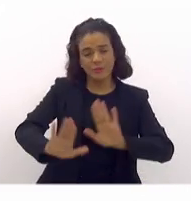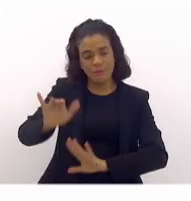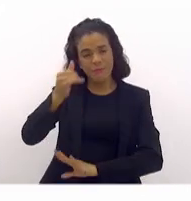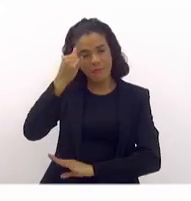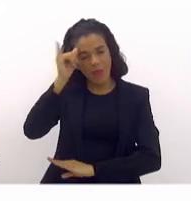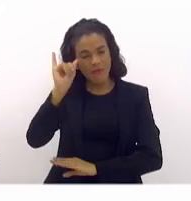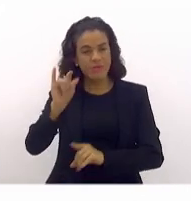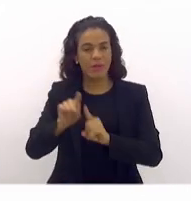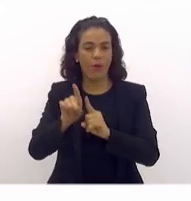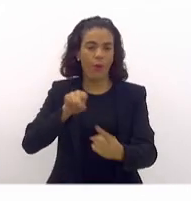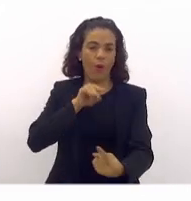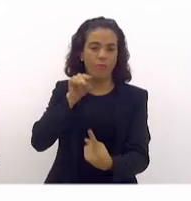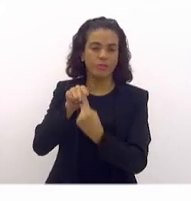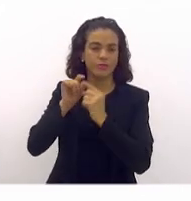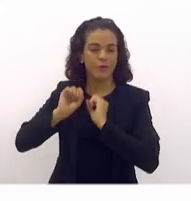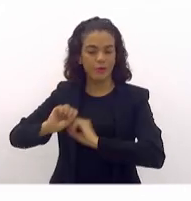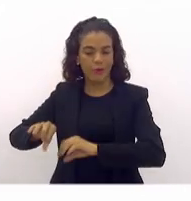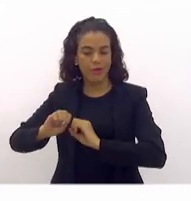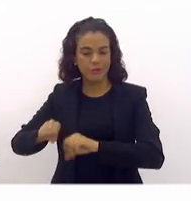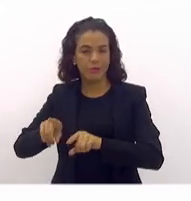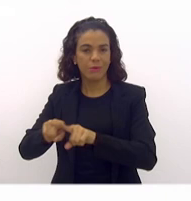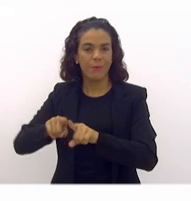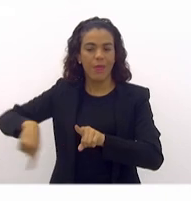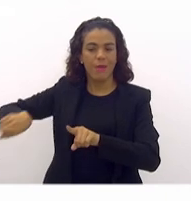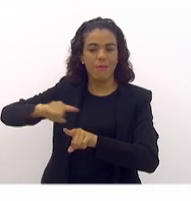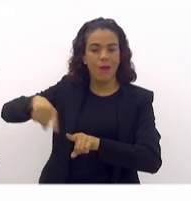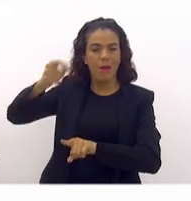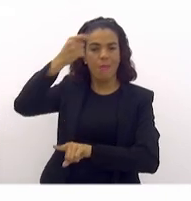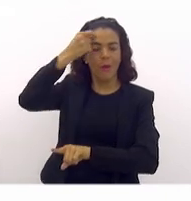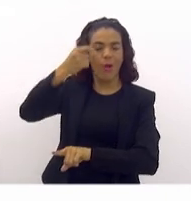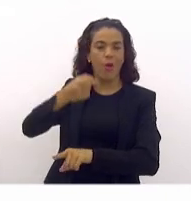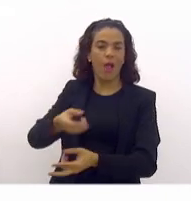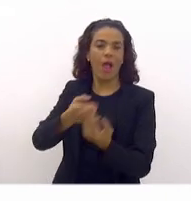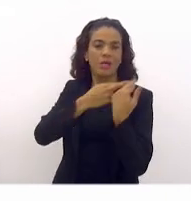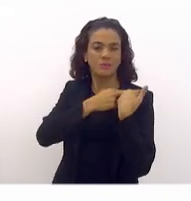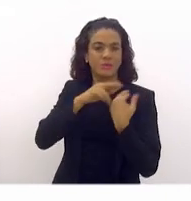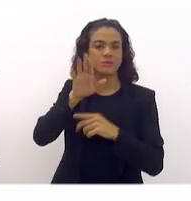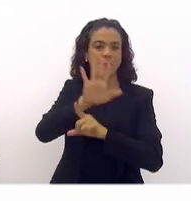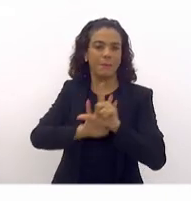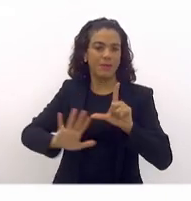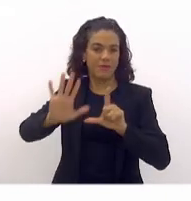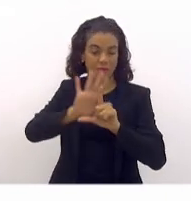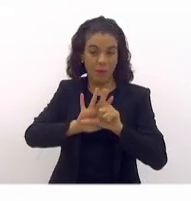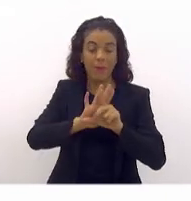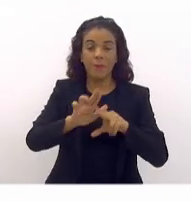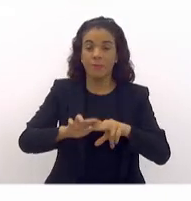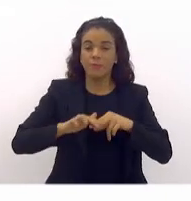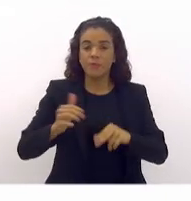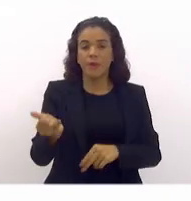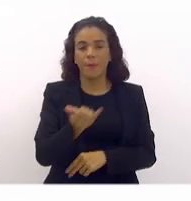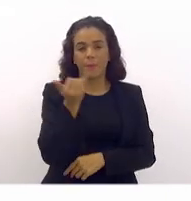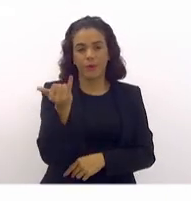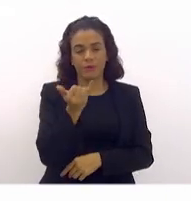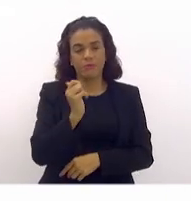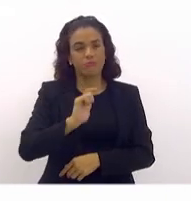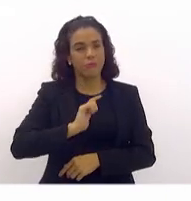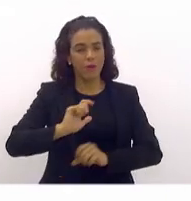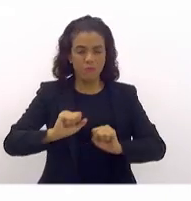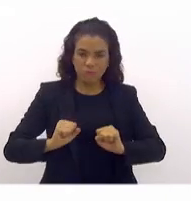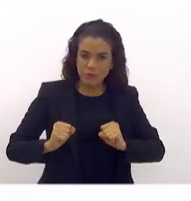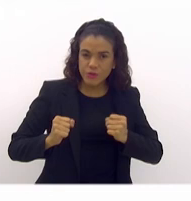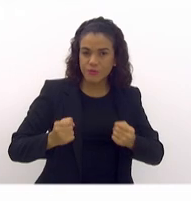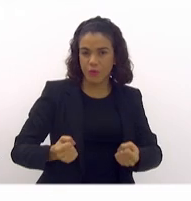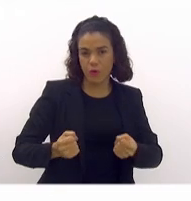de educação, de responsabilização também das plataformas. Então, é muito importante, que haja um